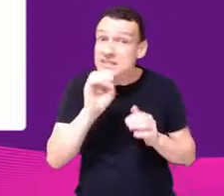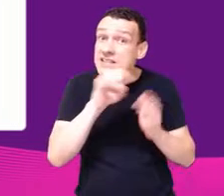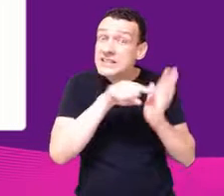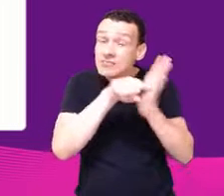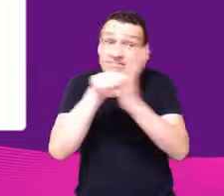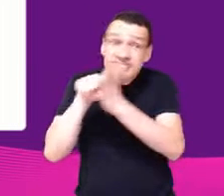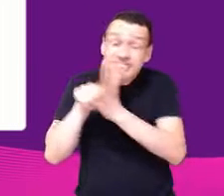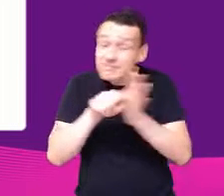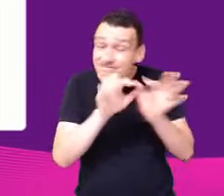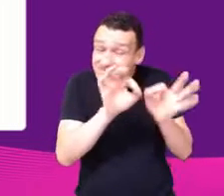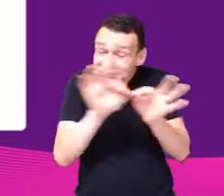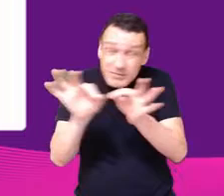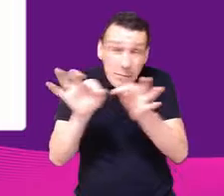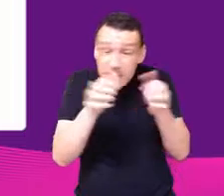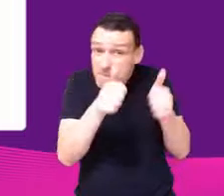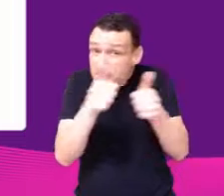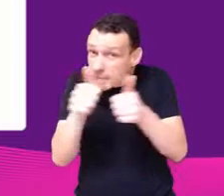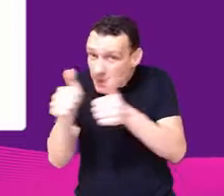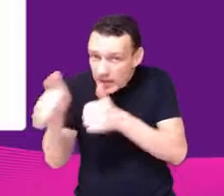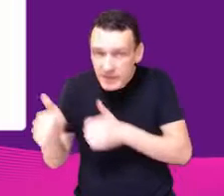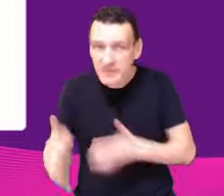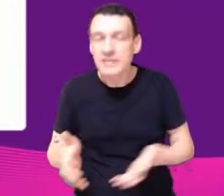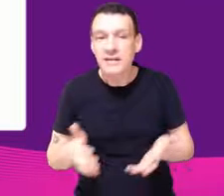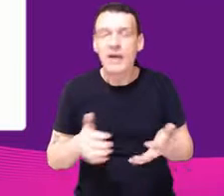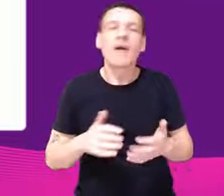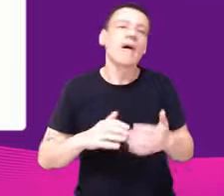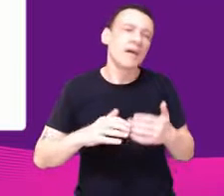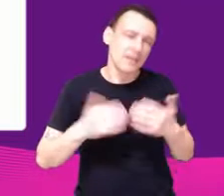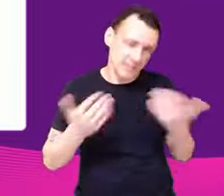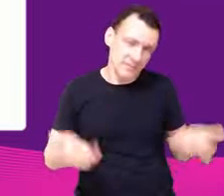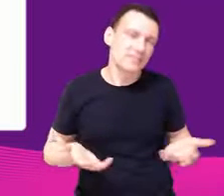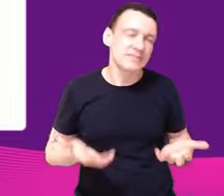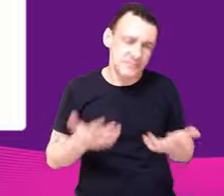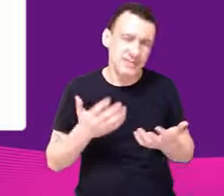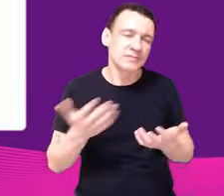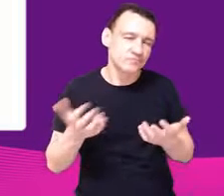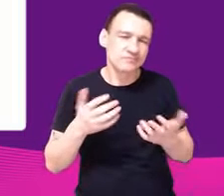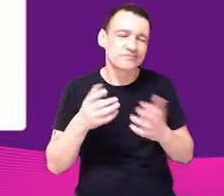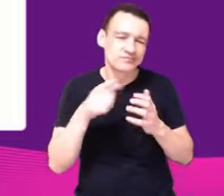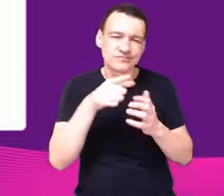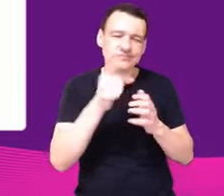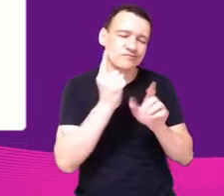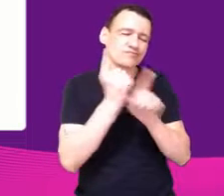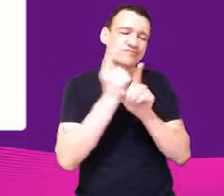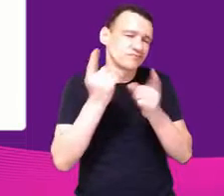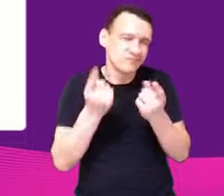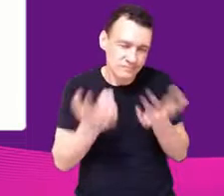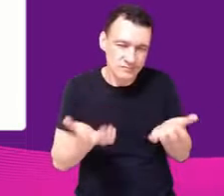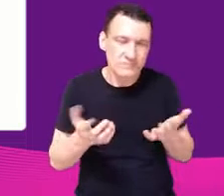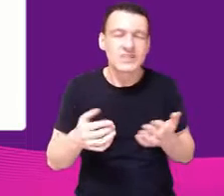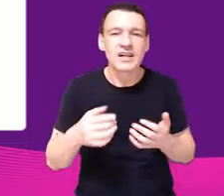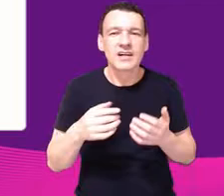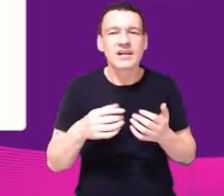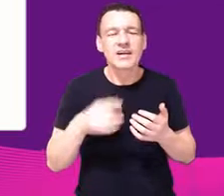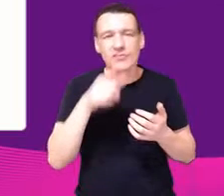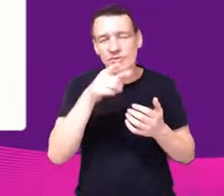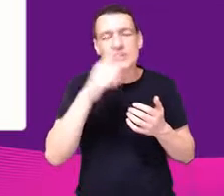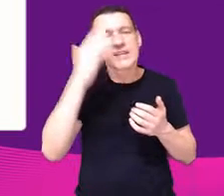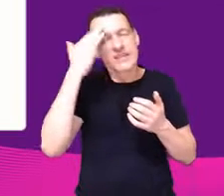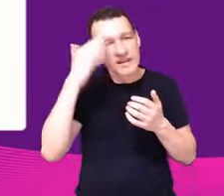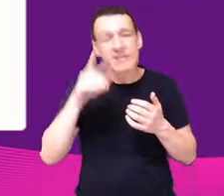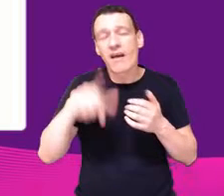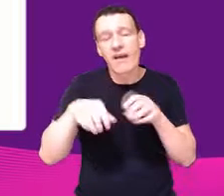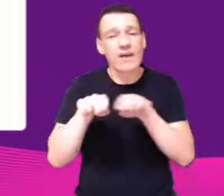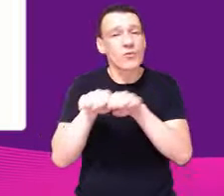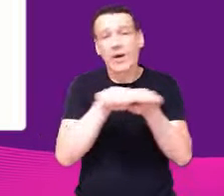se reconhecer a doença renal em todos os seus estágios, você vai ter uma visão muito mais homogênea da